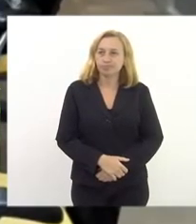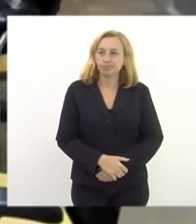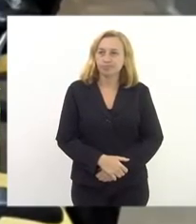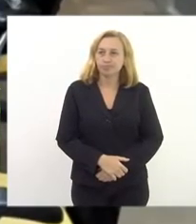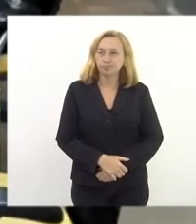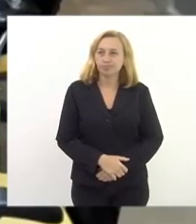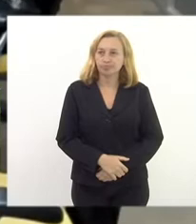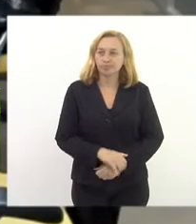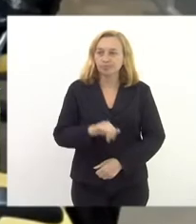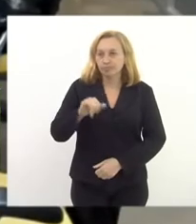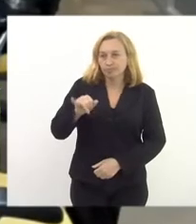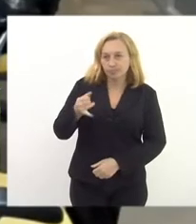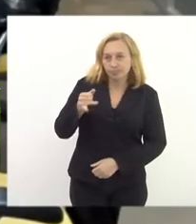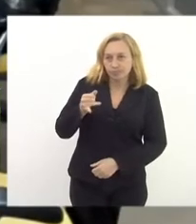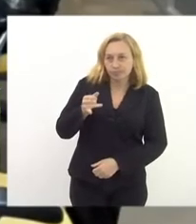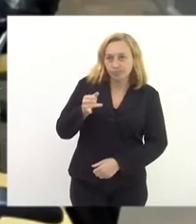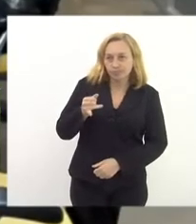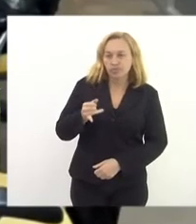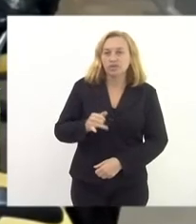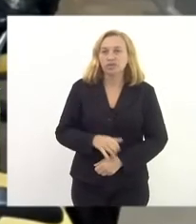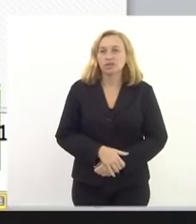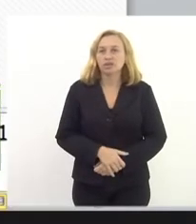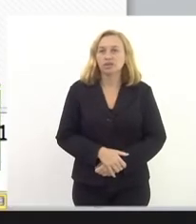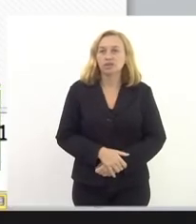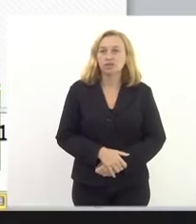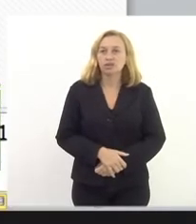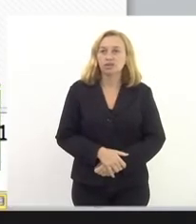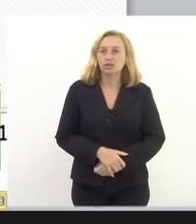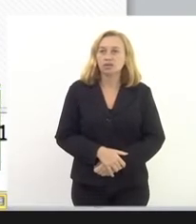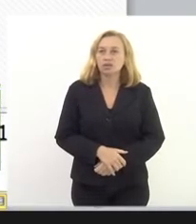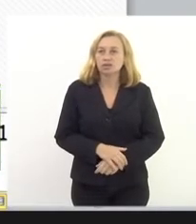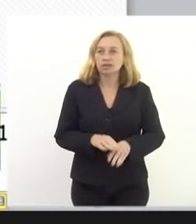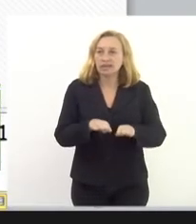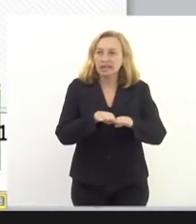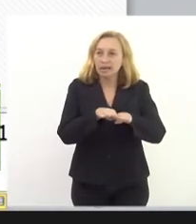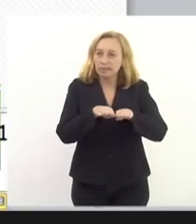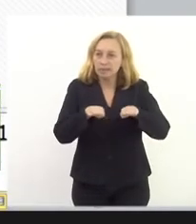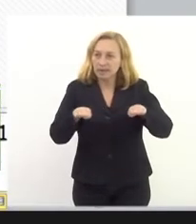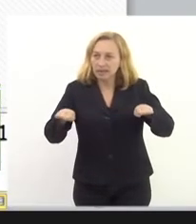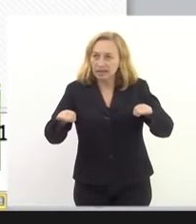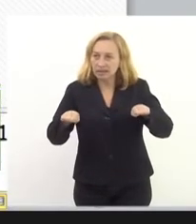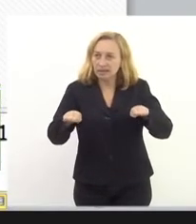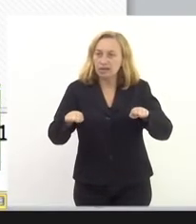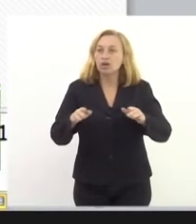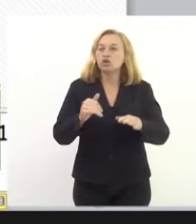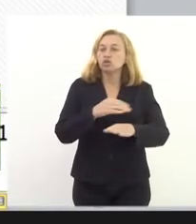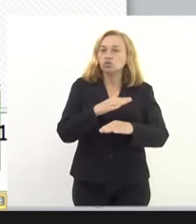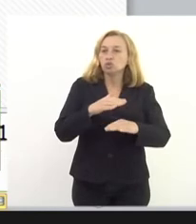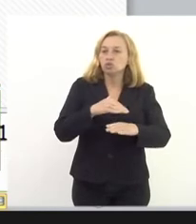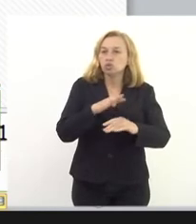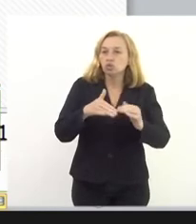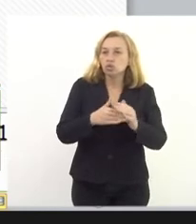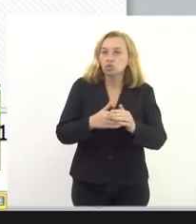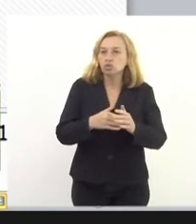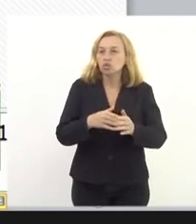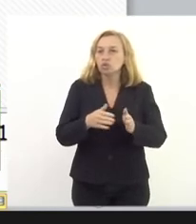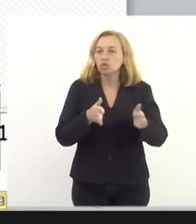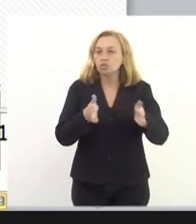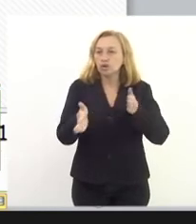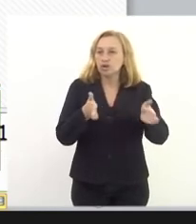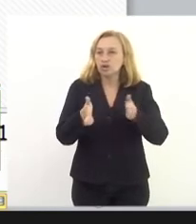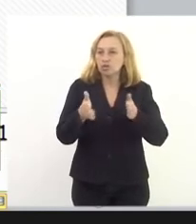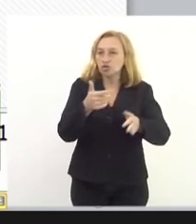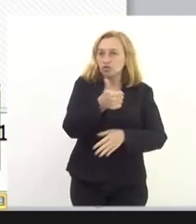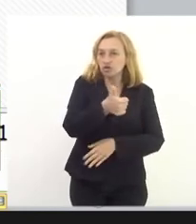A inflação, ela manteve-se acima da meta durante todo o período de 21, né? E aí